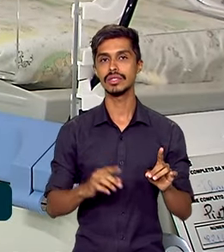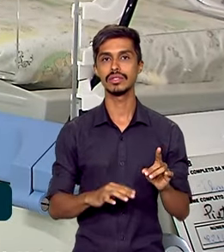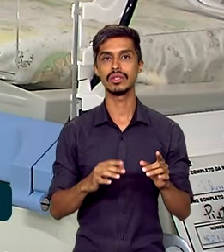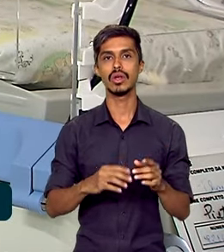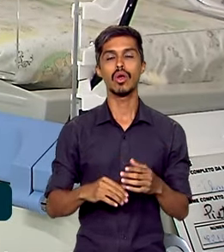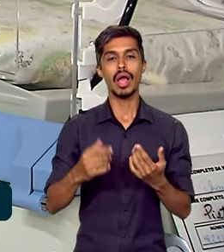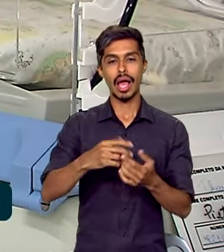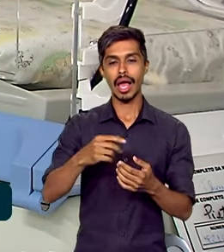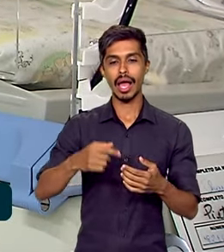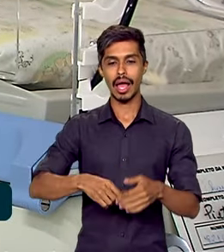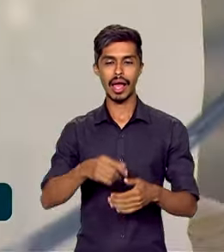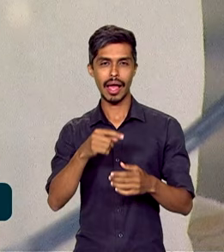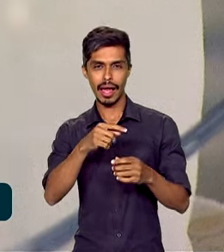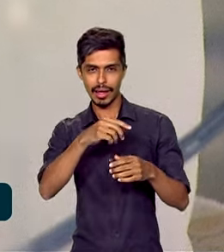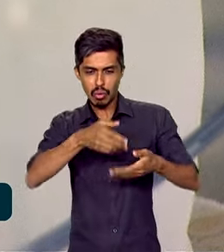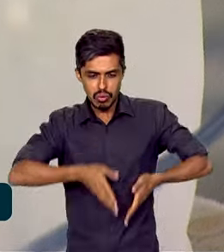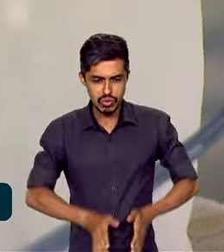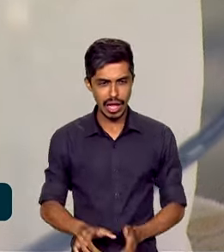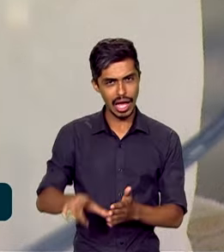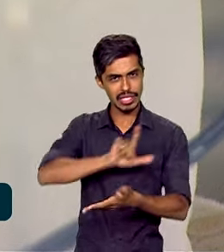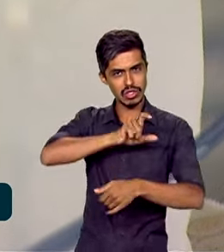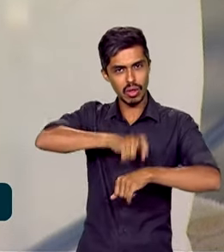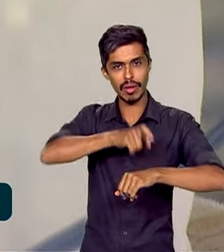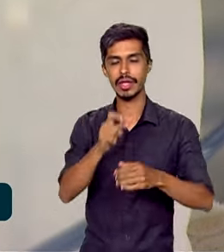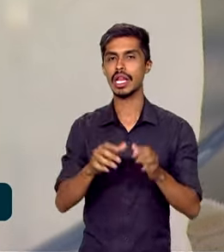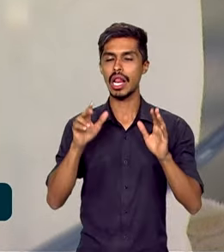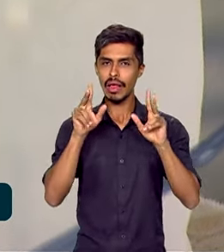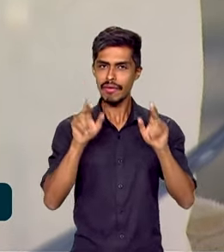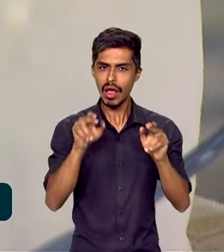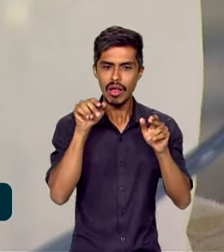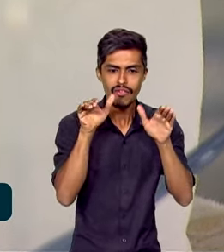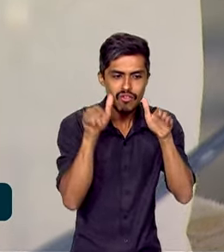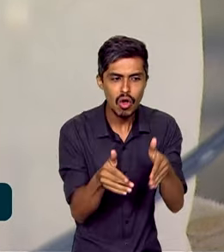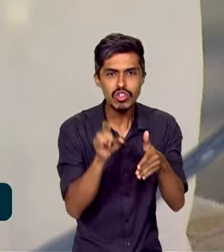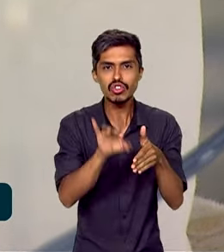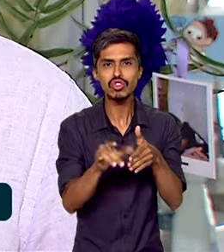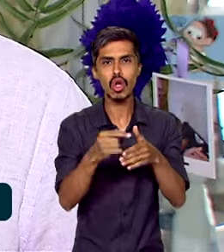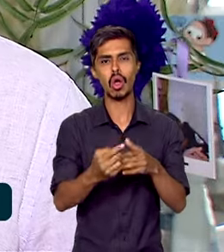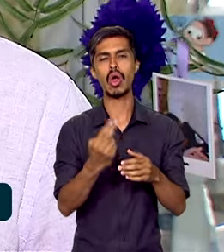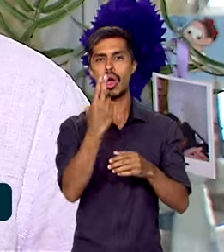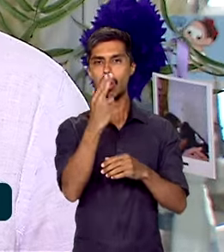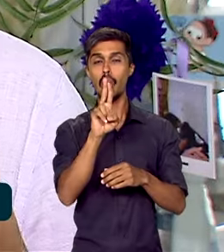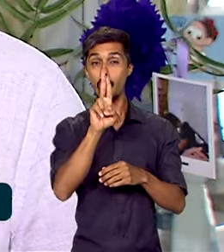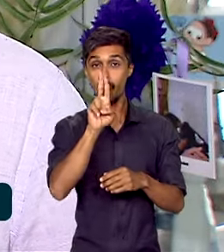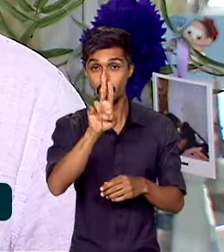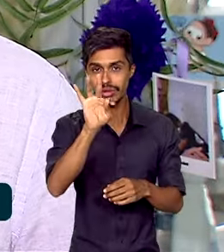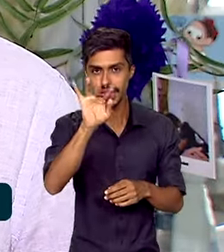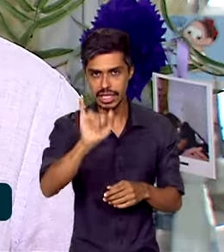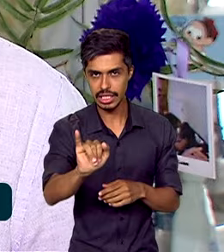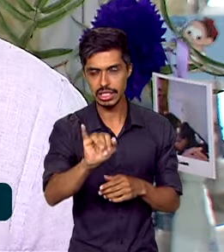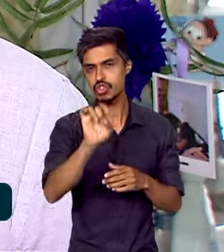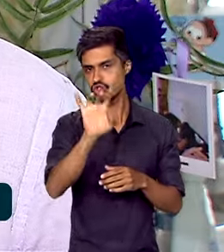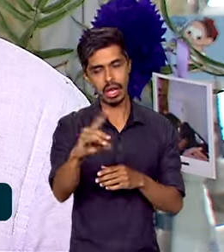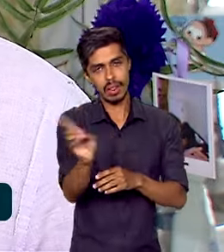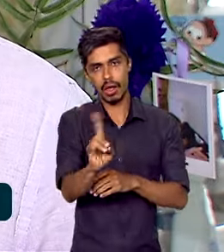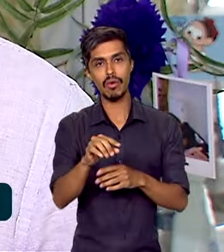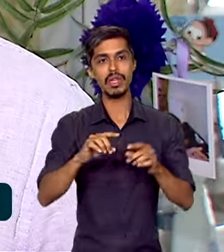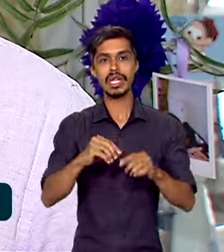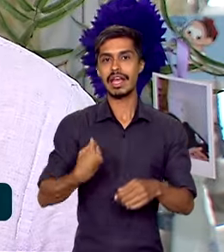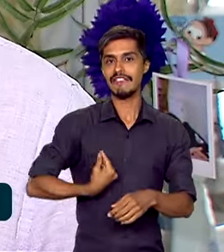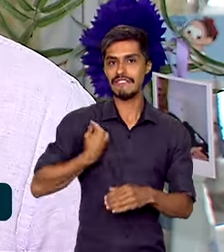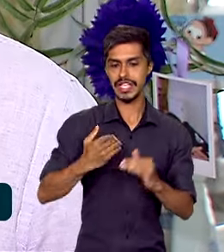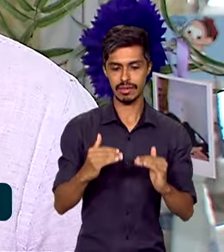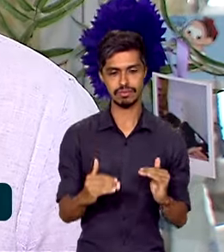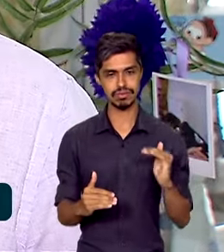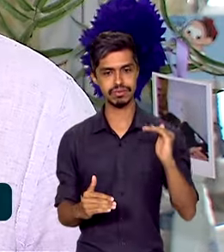prematuro ela não se limita ao período perinatal não se limita ao UTI na vida adulta esses pacientes tem um risco